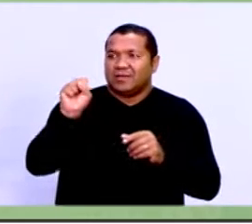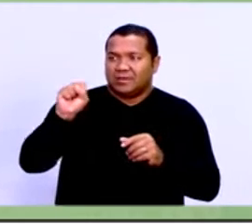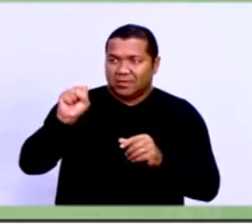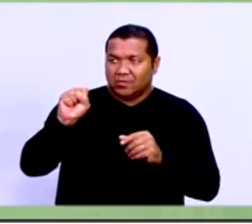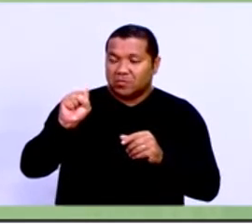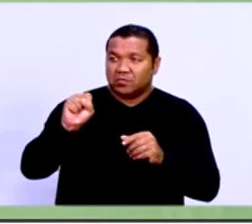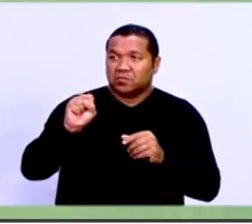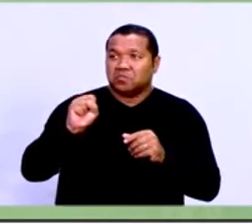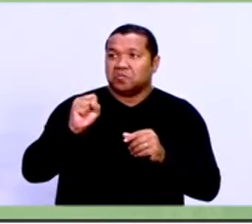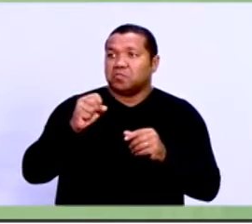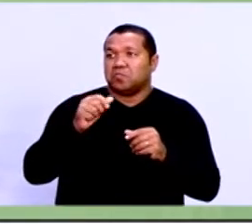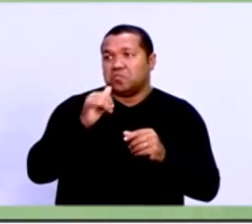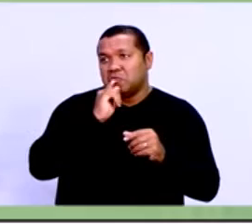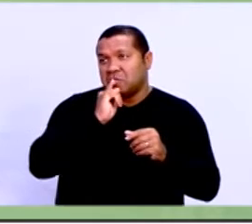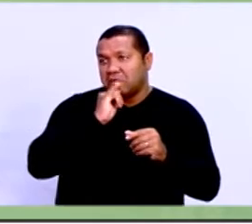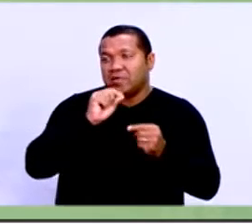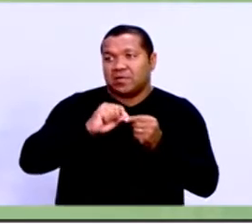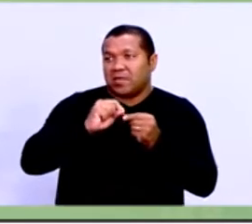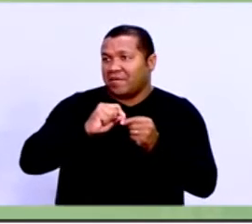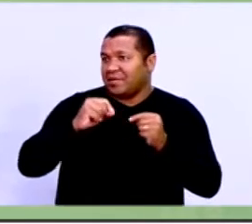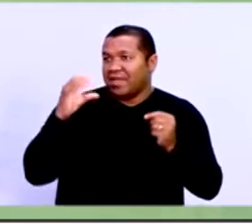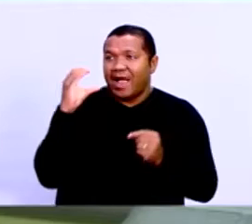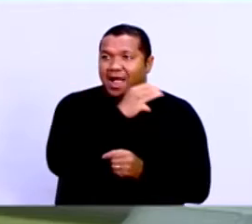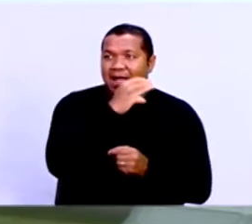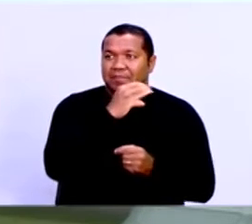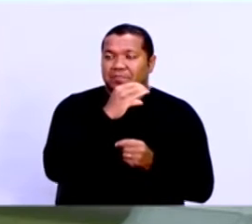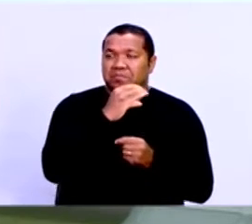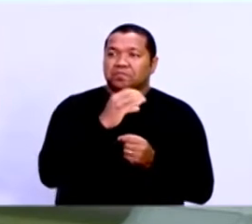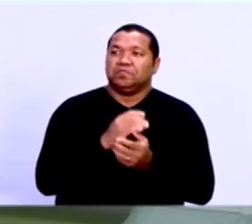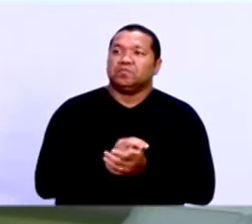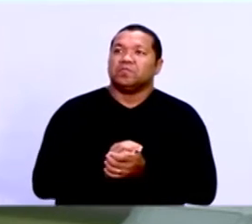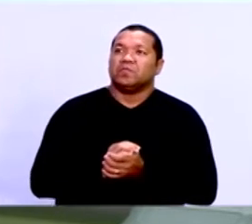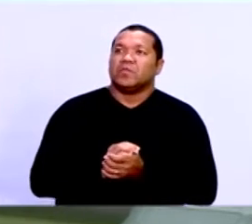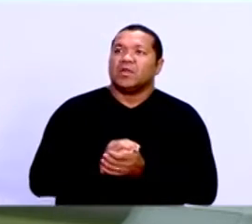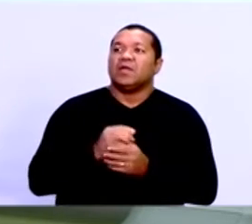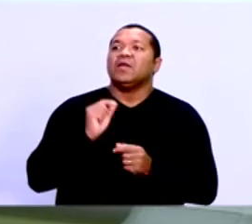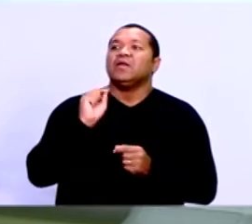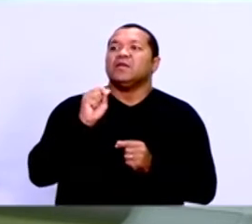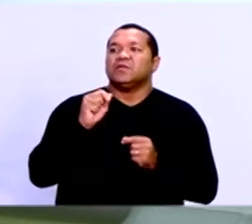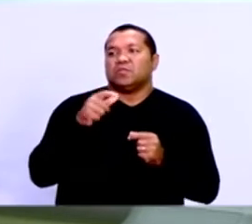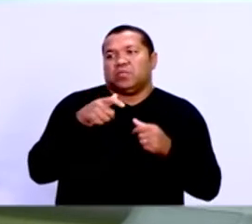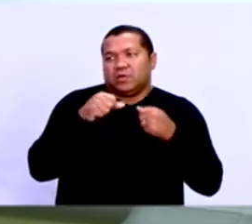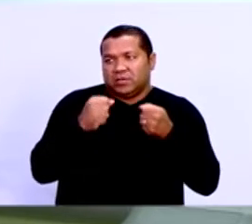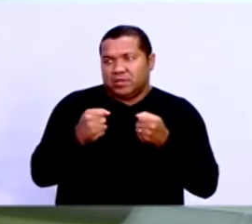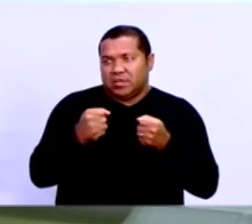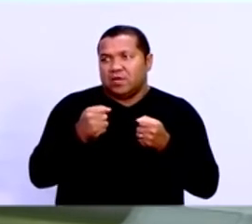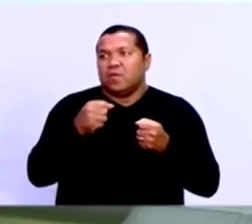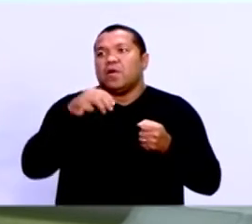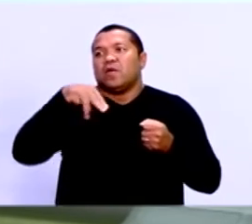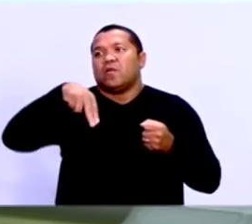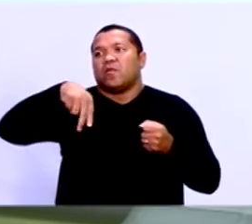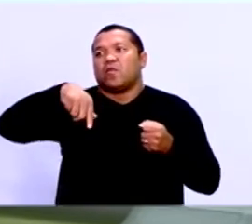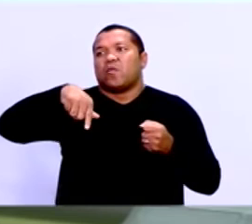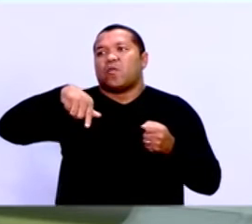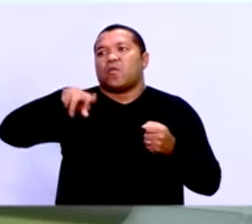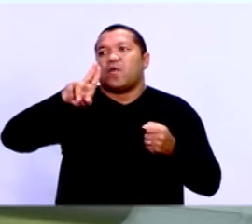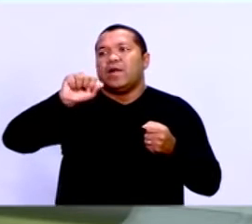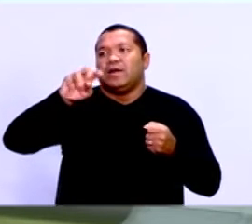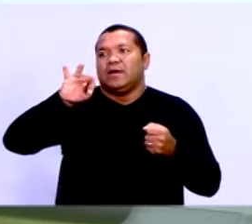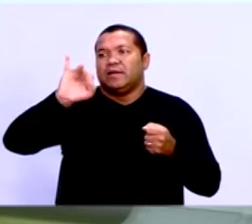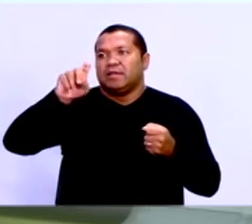isso pode ser uma qualidade ou uma restrição ou eu garanto pra você que o seu sistema